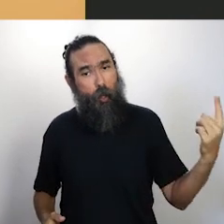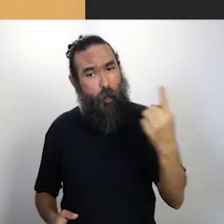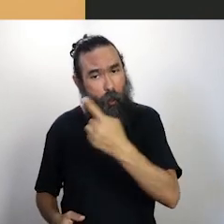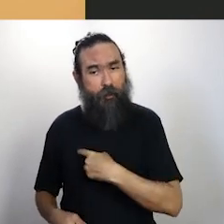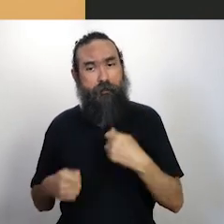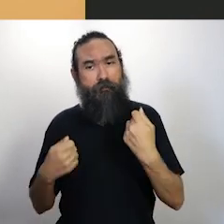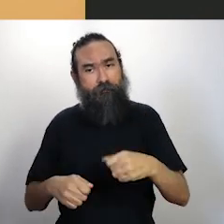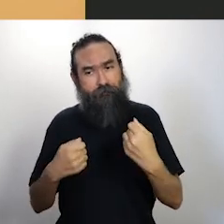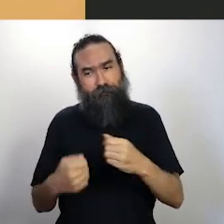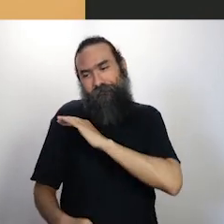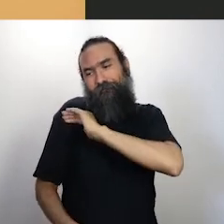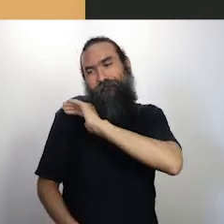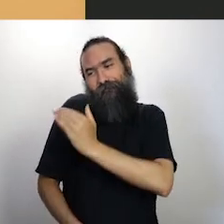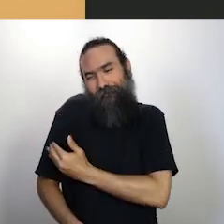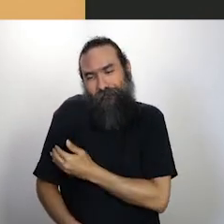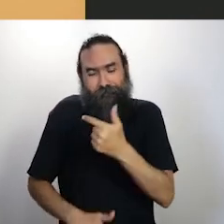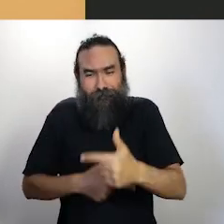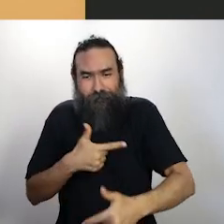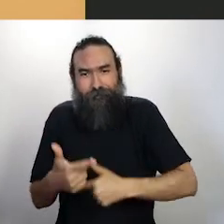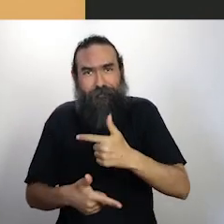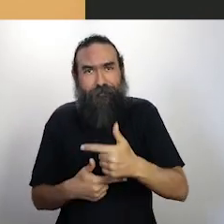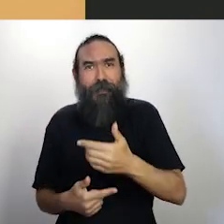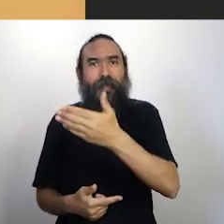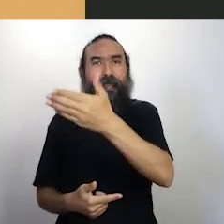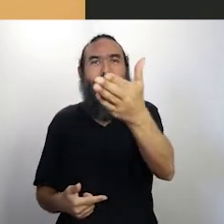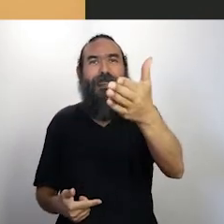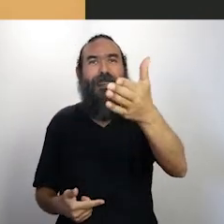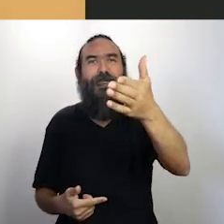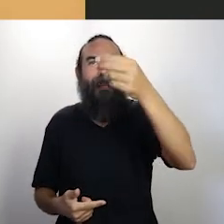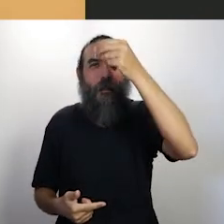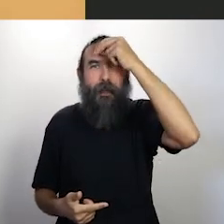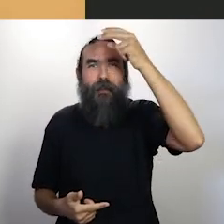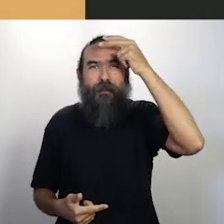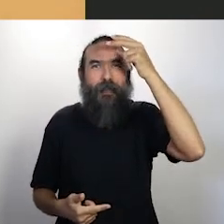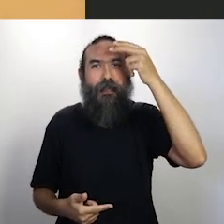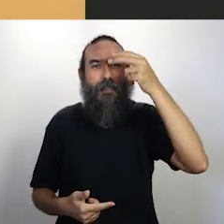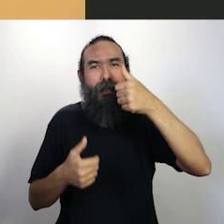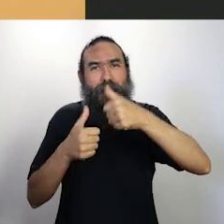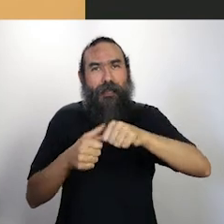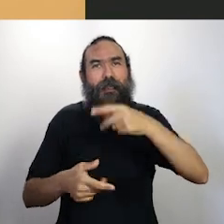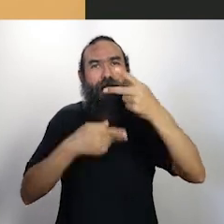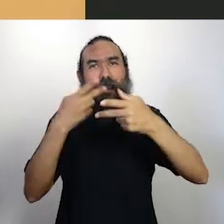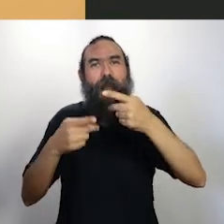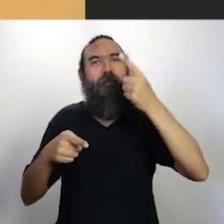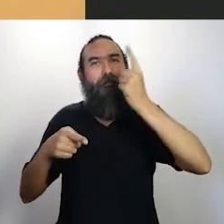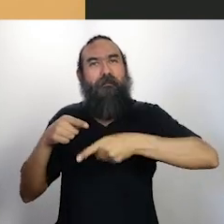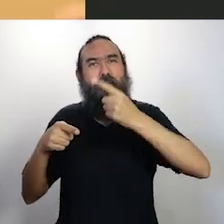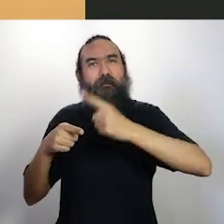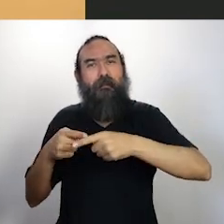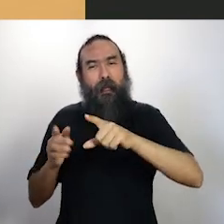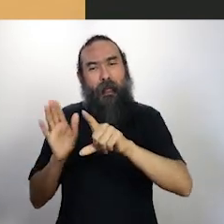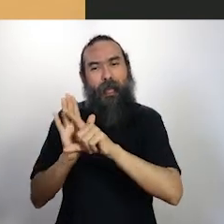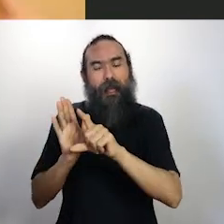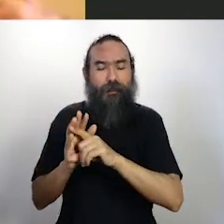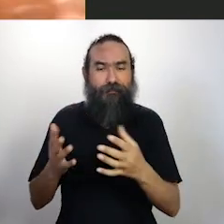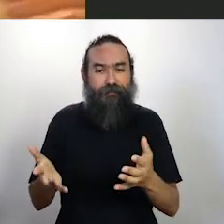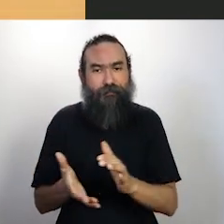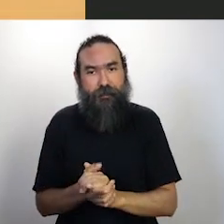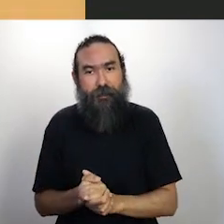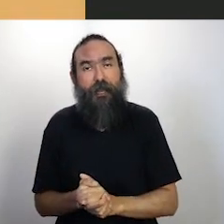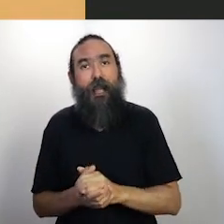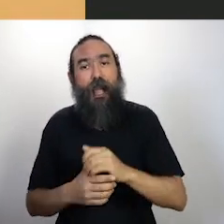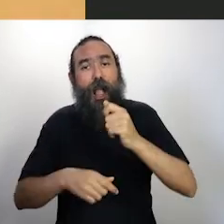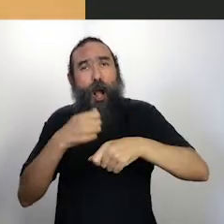a esse prefeito que foi falado e aos outros da importância para o município para a economia do